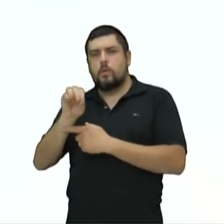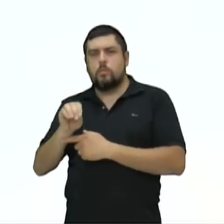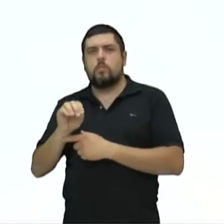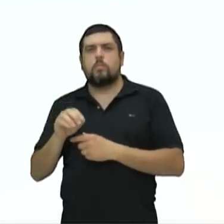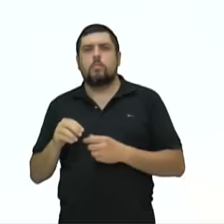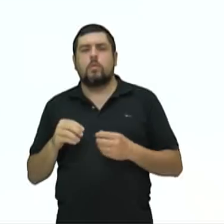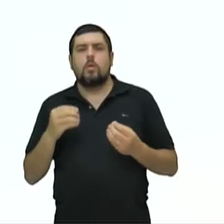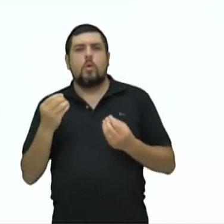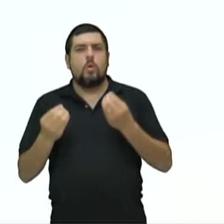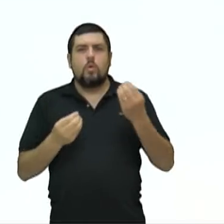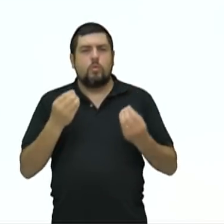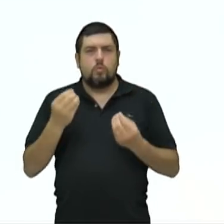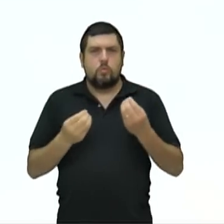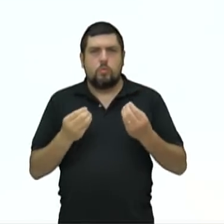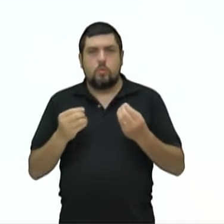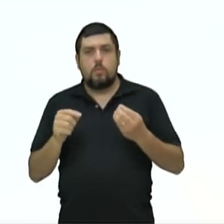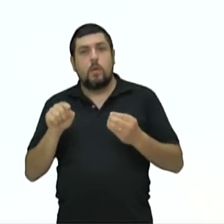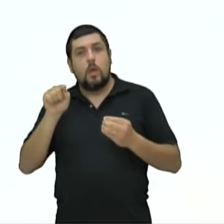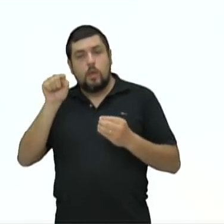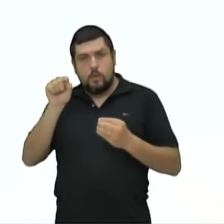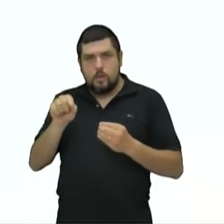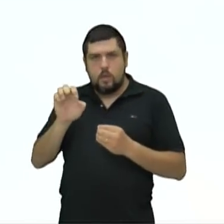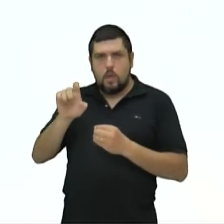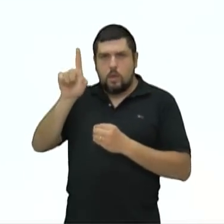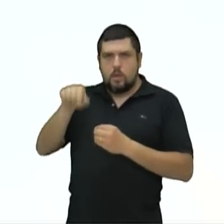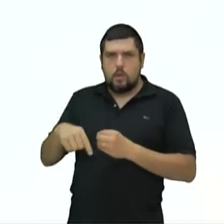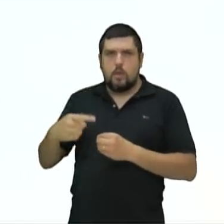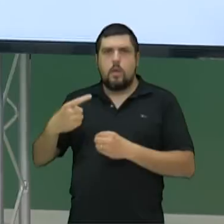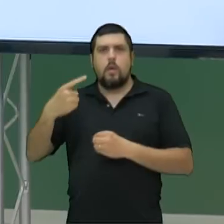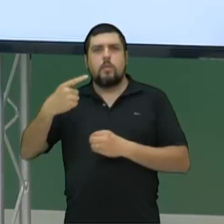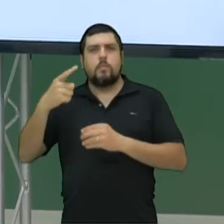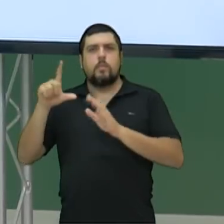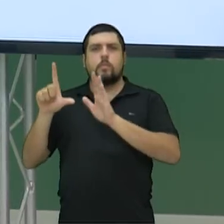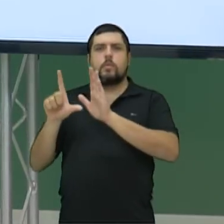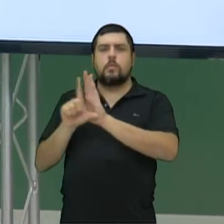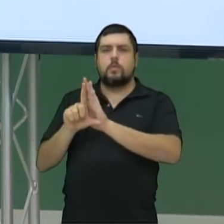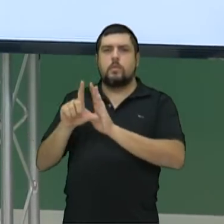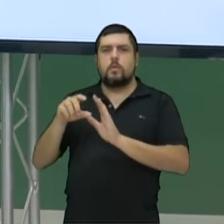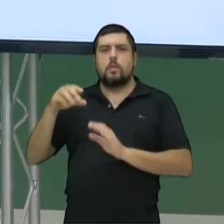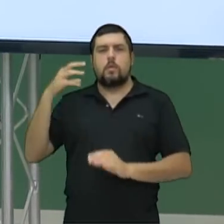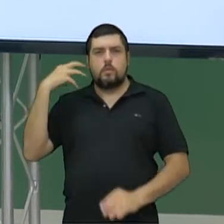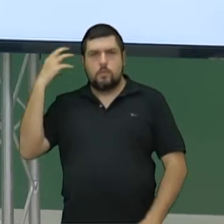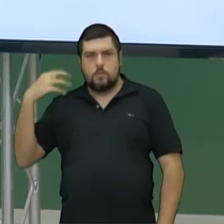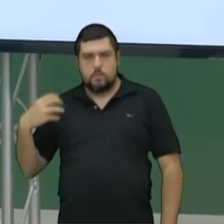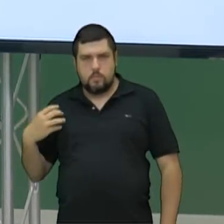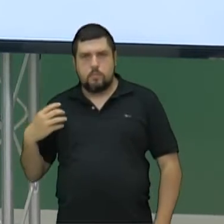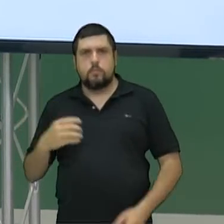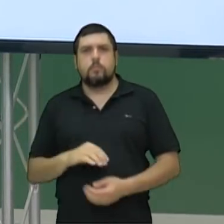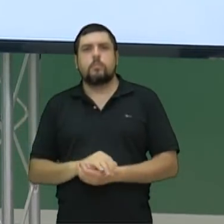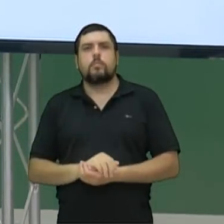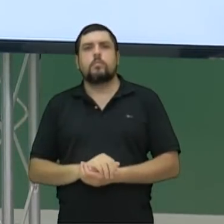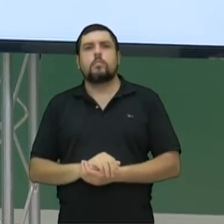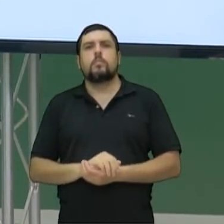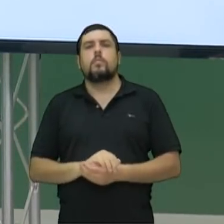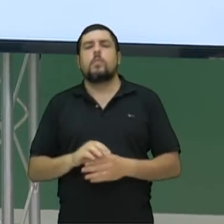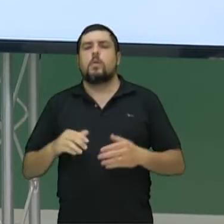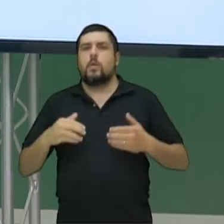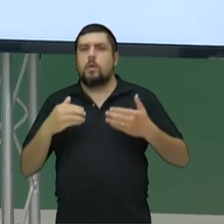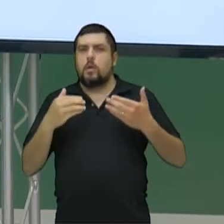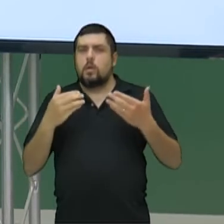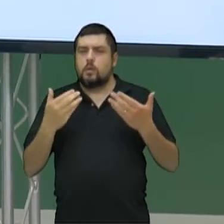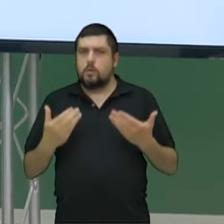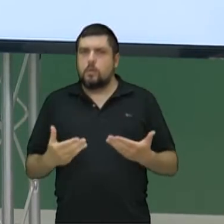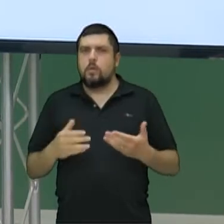pela primeira lei de Newton, ou princípio da inércia. Então vejam que nós estamos falando nessa primeira partezinha